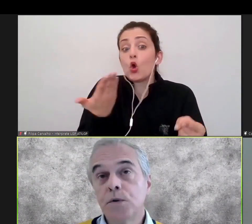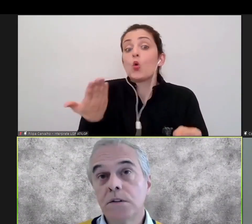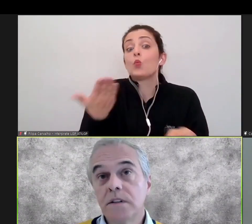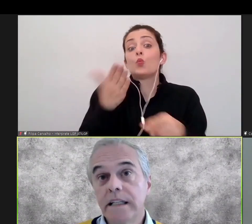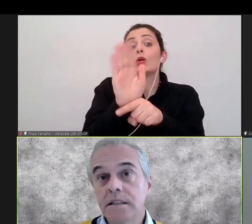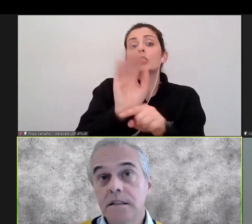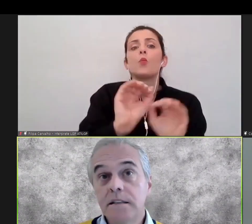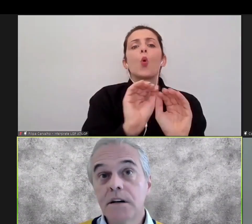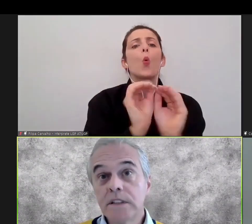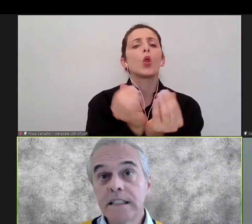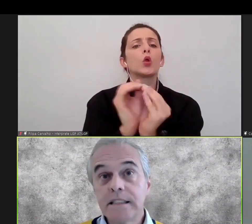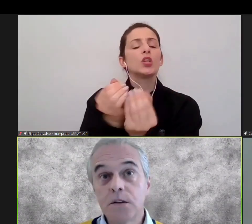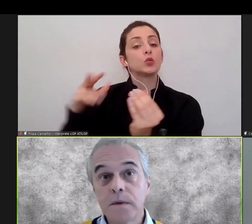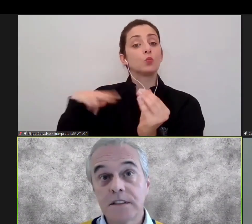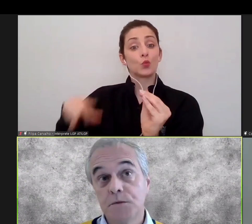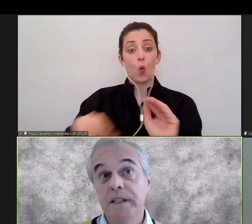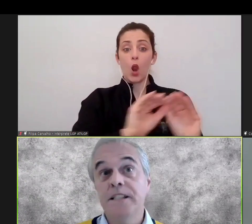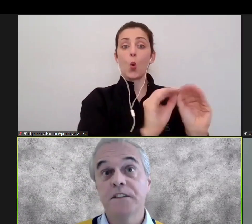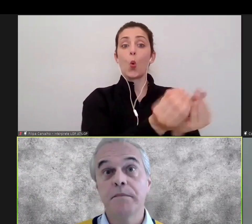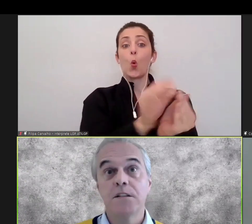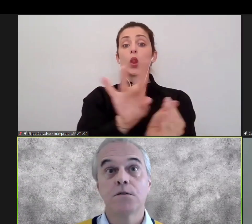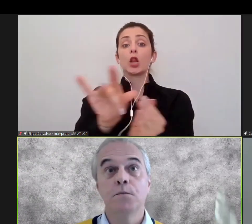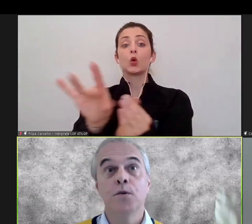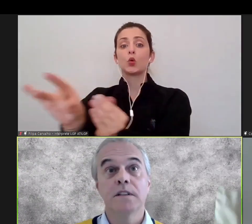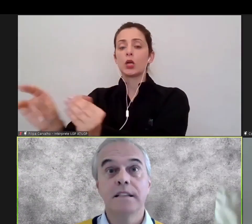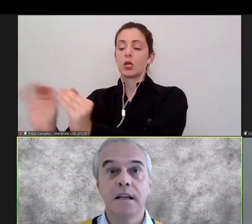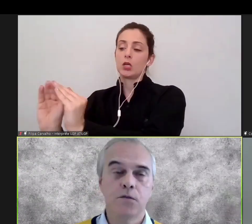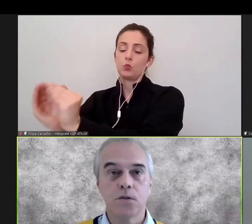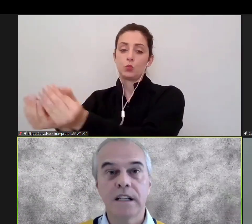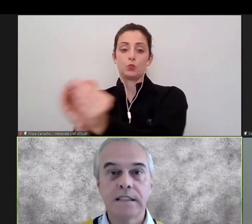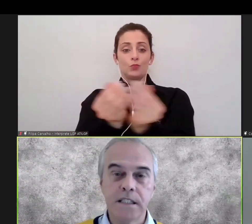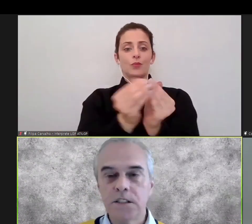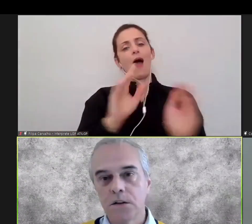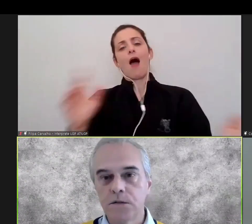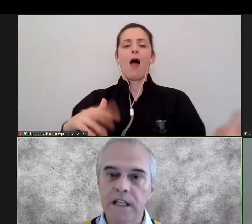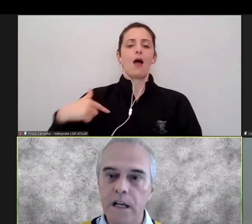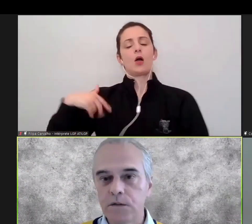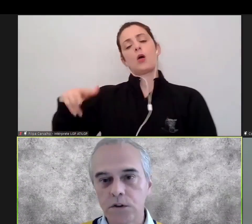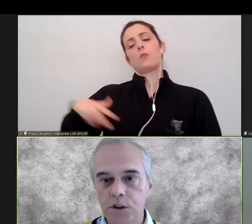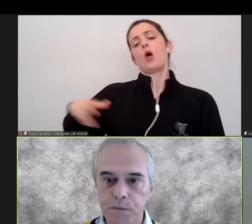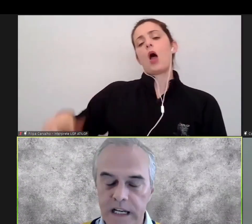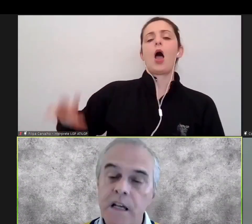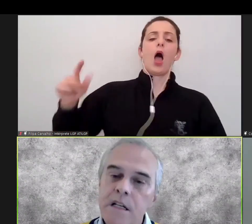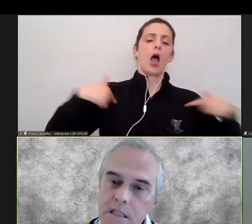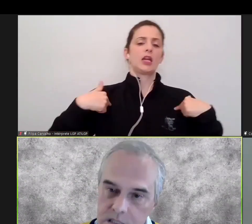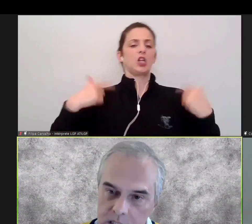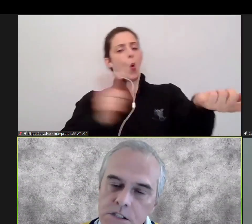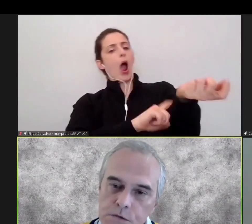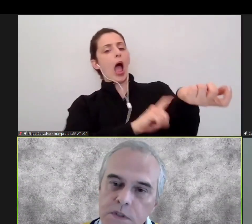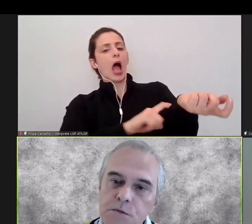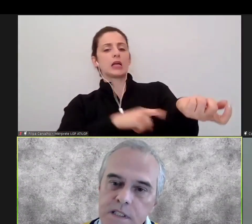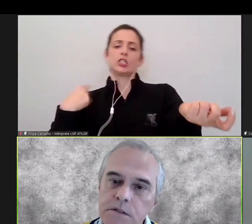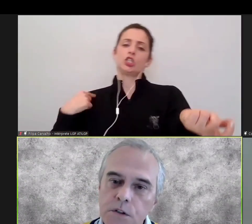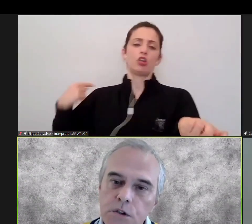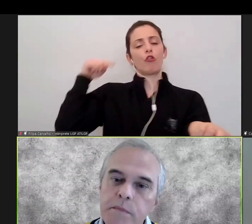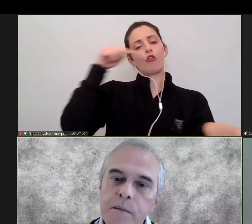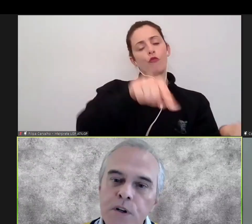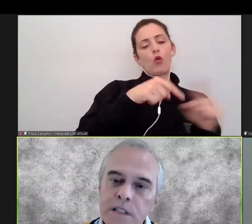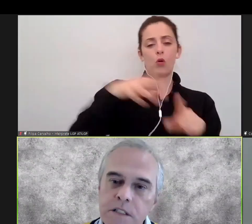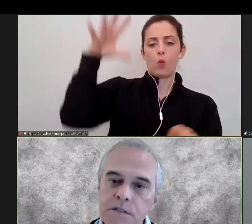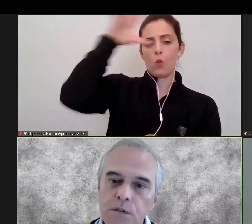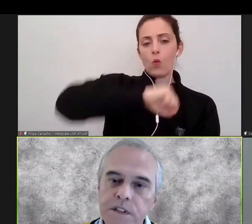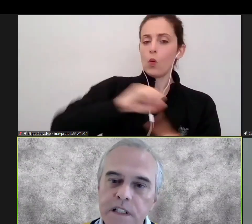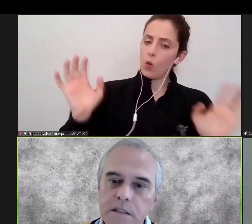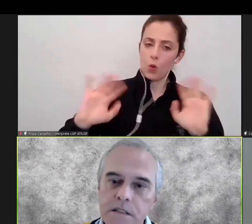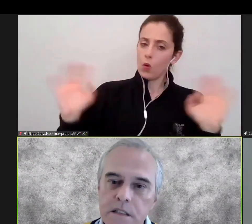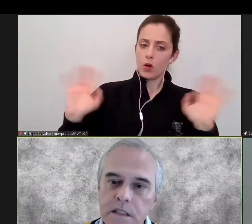colonialismo português, ele não aconteceu especificamente que o português, eu sou racista, eu vou lá, eu vou explorar. Existe uma dimensão econômica